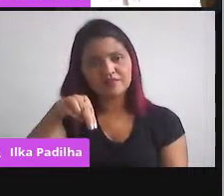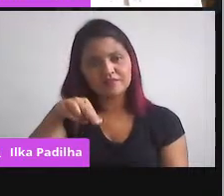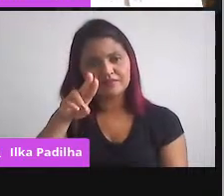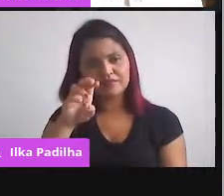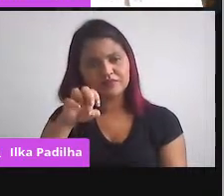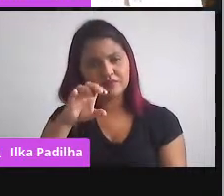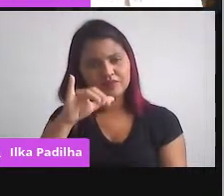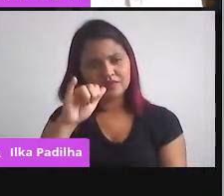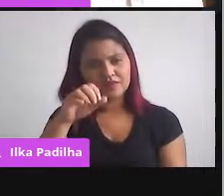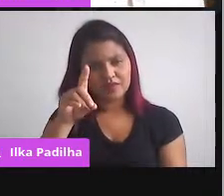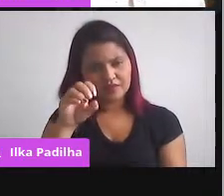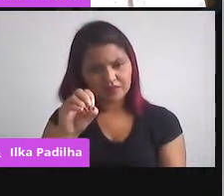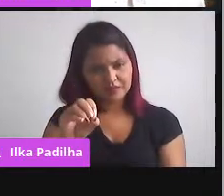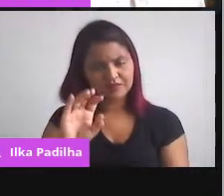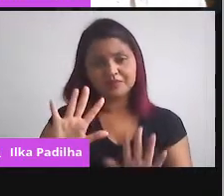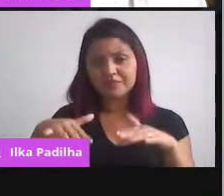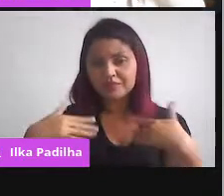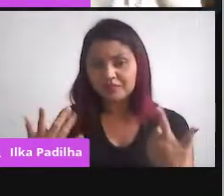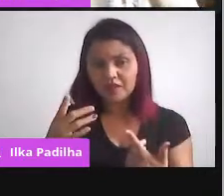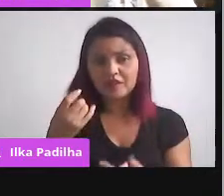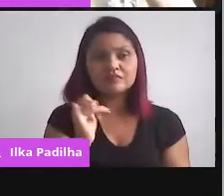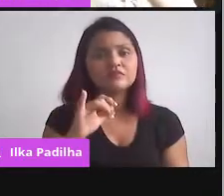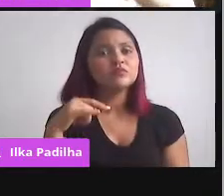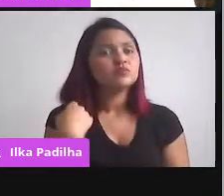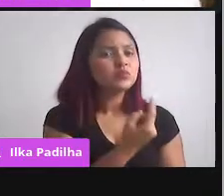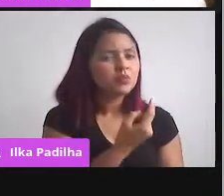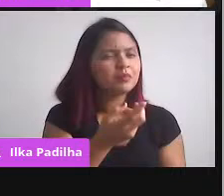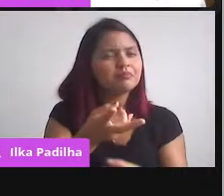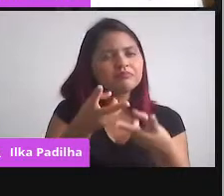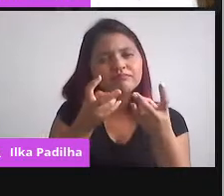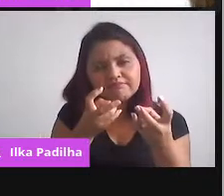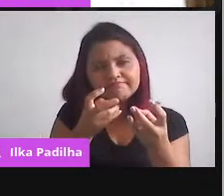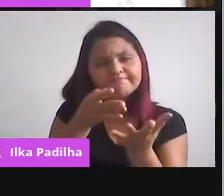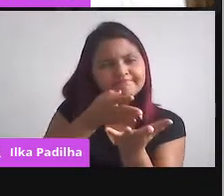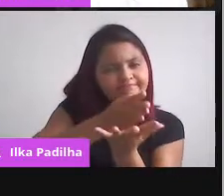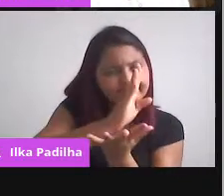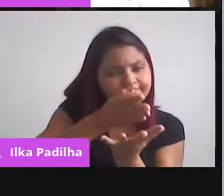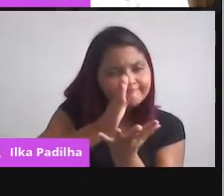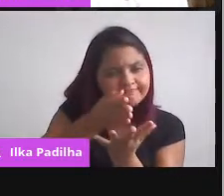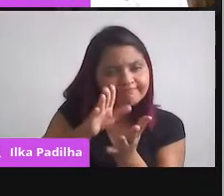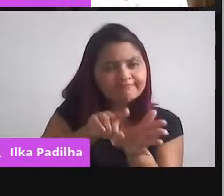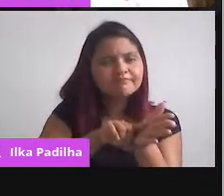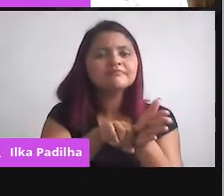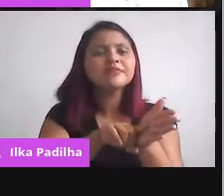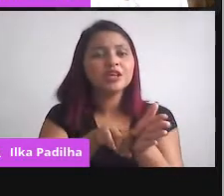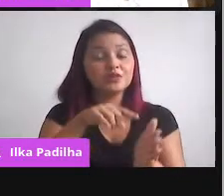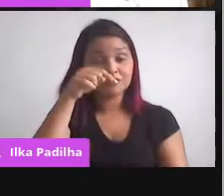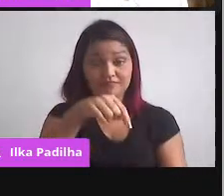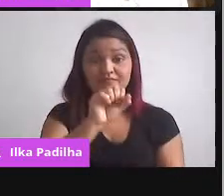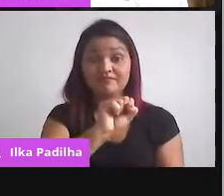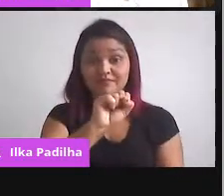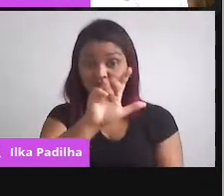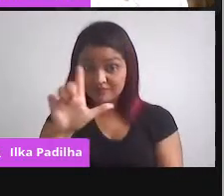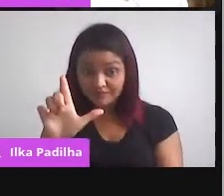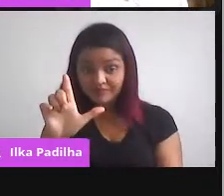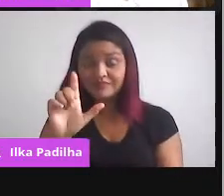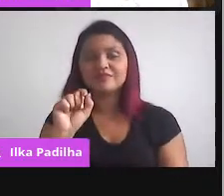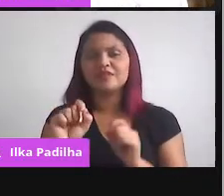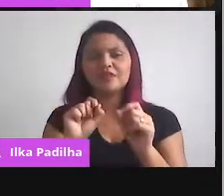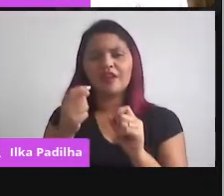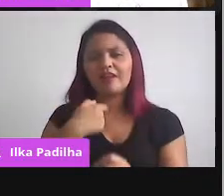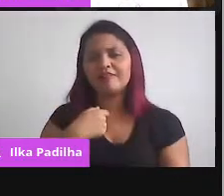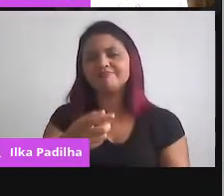Então, se nós formos também as linhas de pesquisa do programa de São Luís, eu achei,